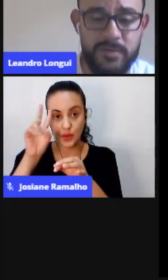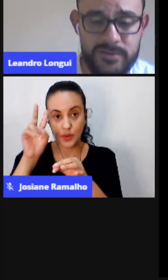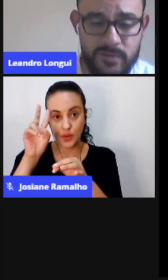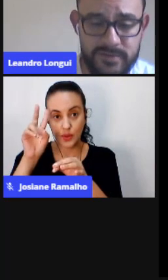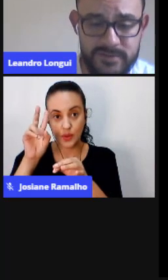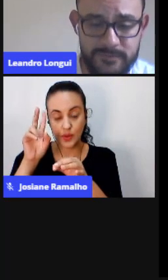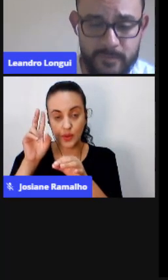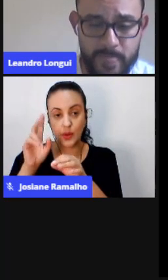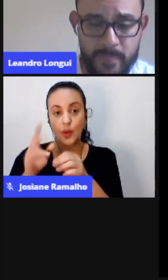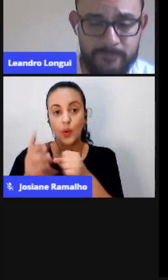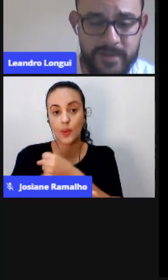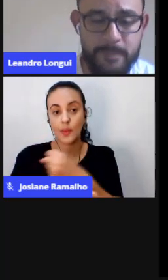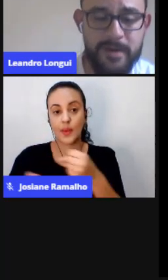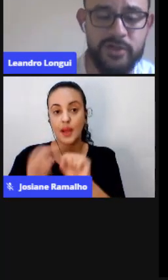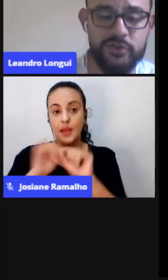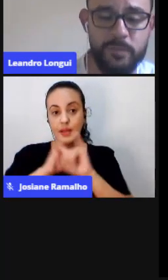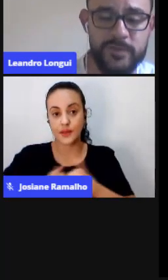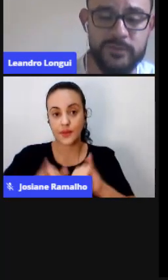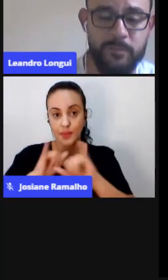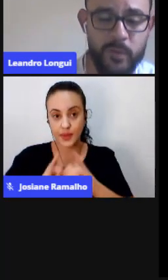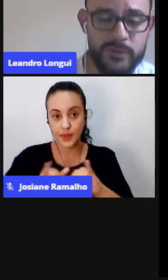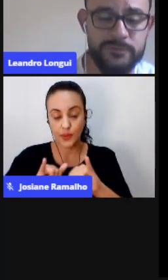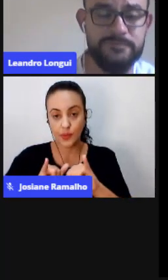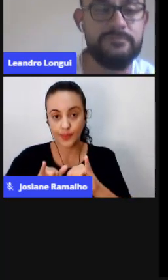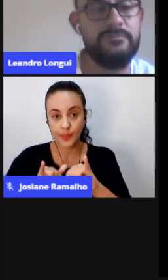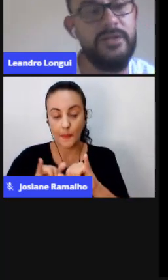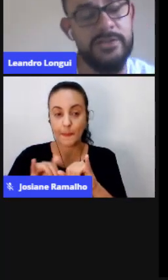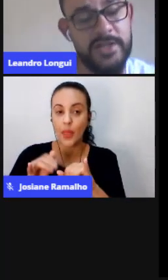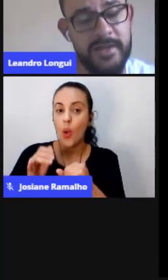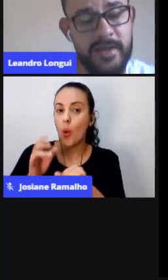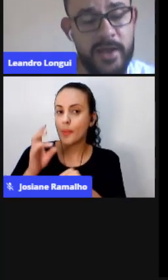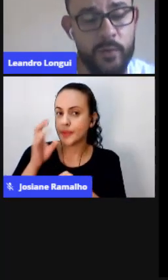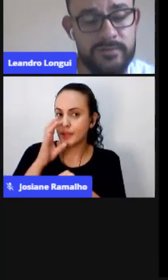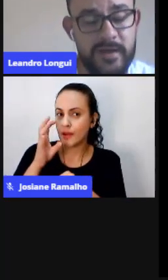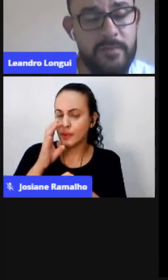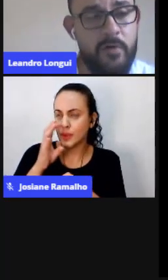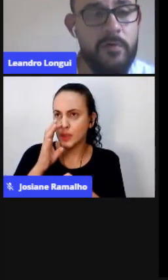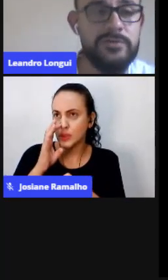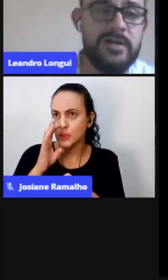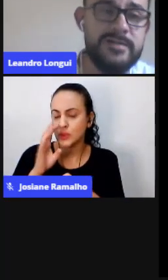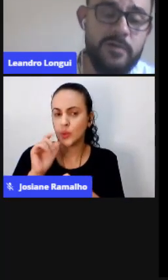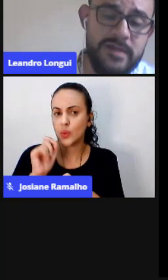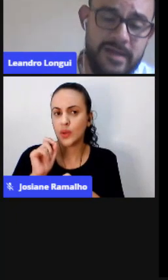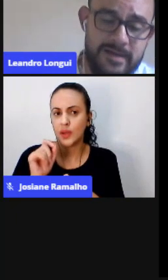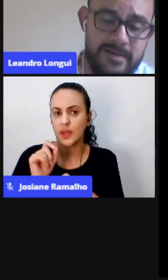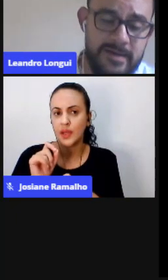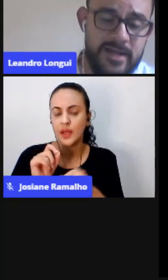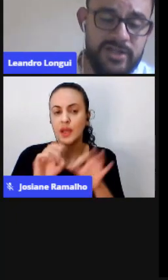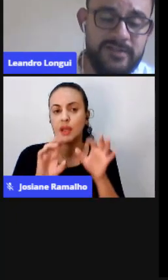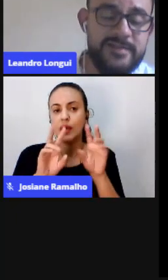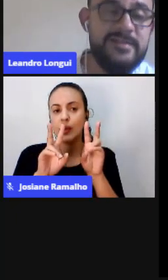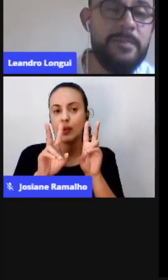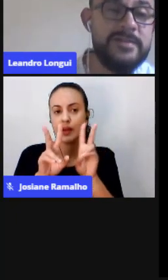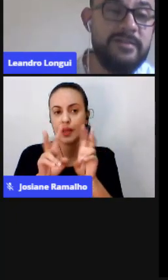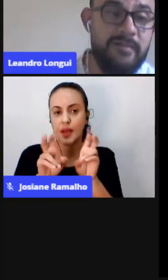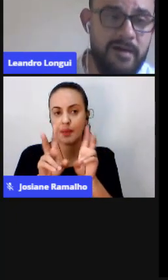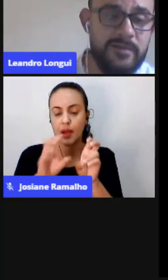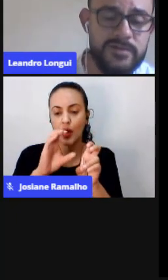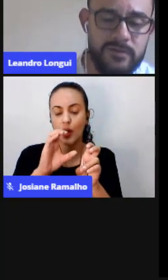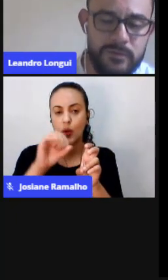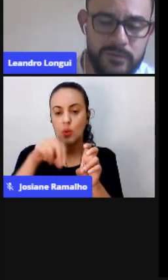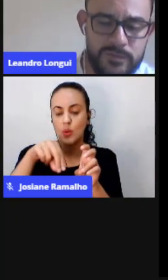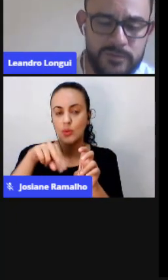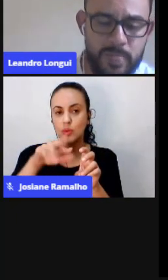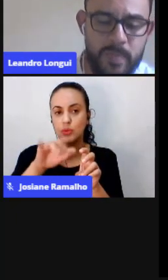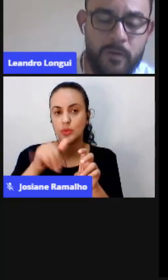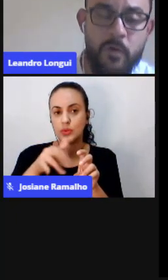dessas informações, né? Partindo do pressuposto de que o tema Conjuração Mineira já tenha sido apresentado